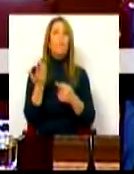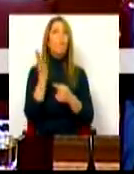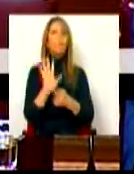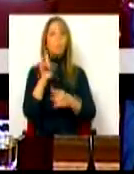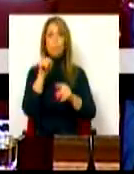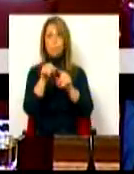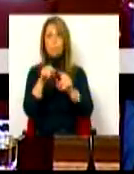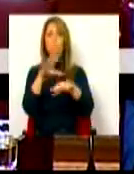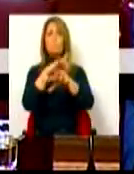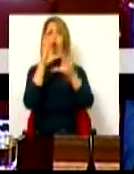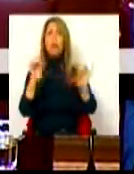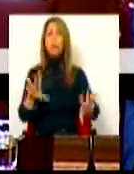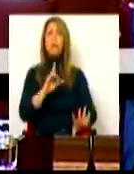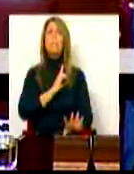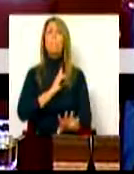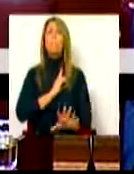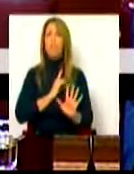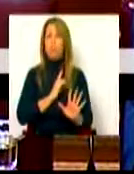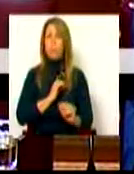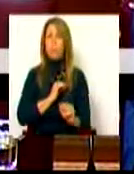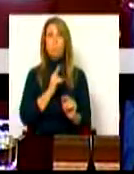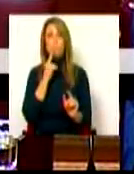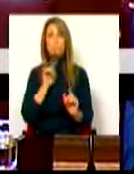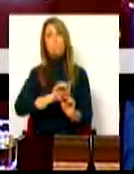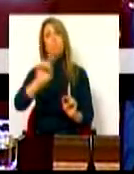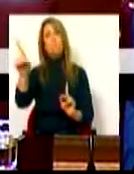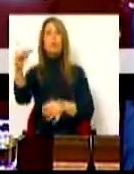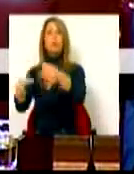privado que tenha um problema é julgada na Justiça Comum,